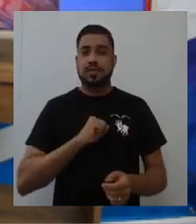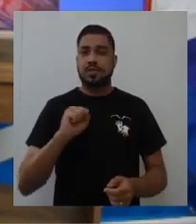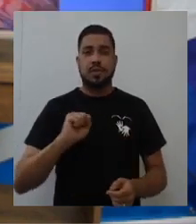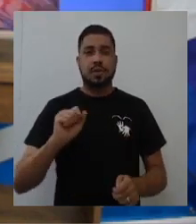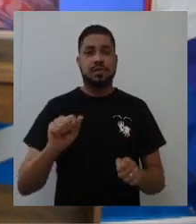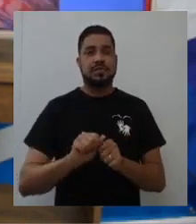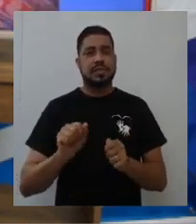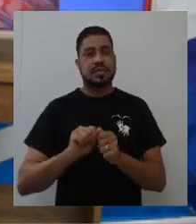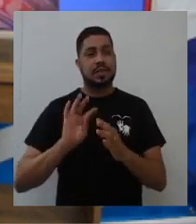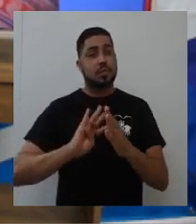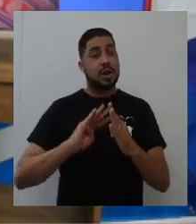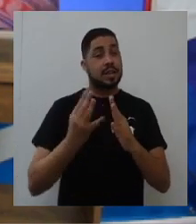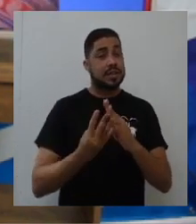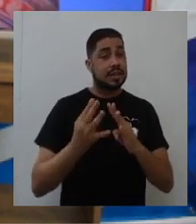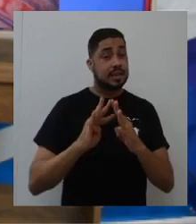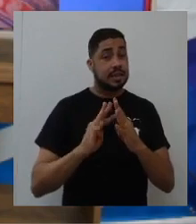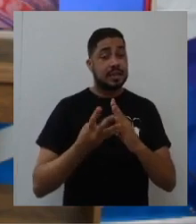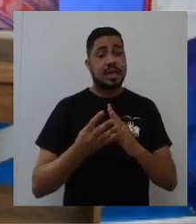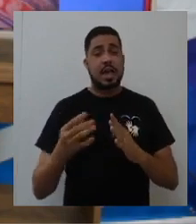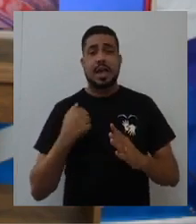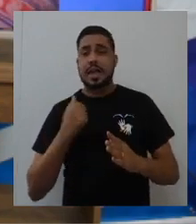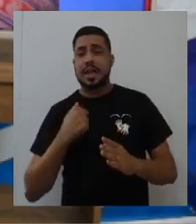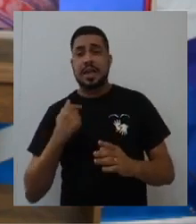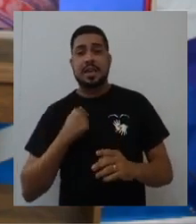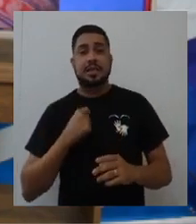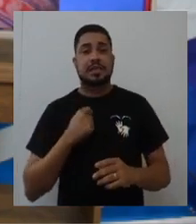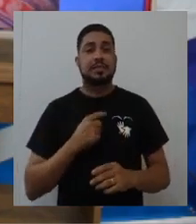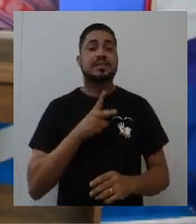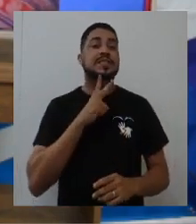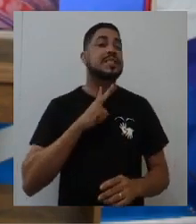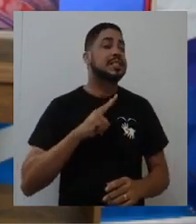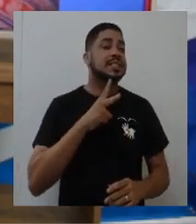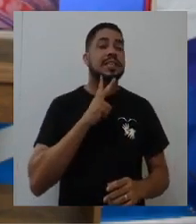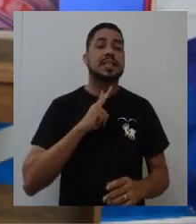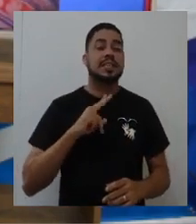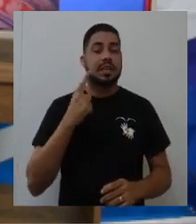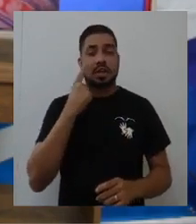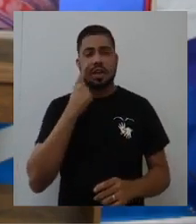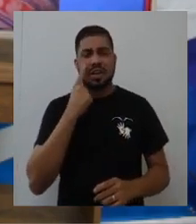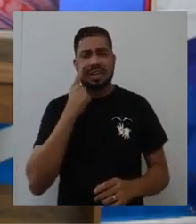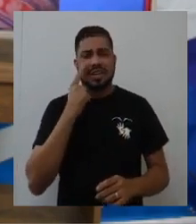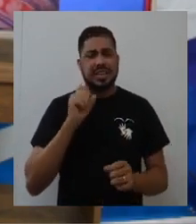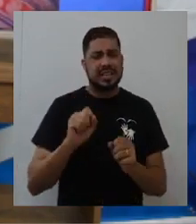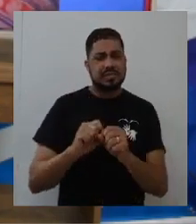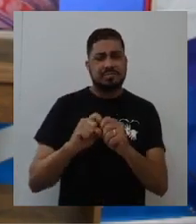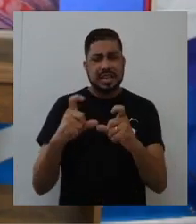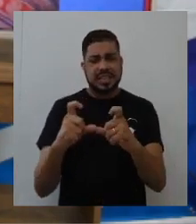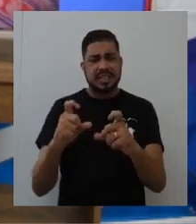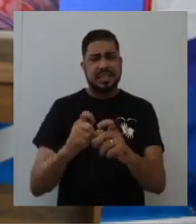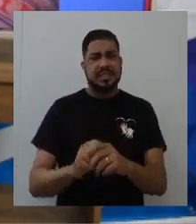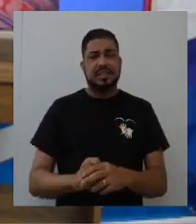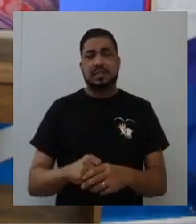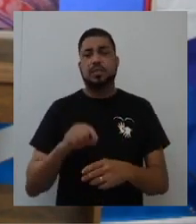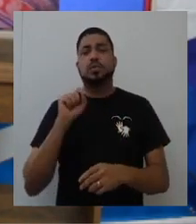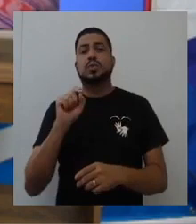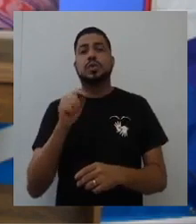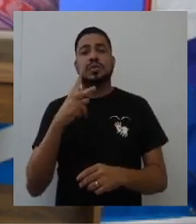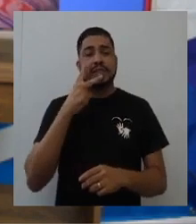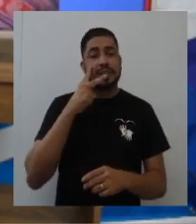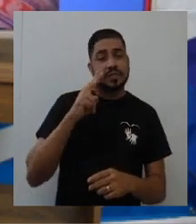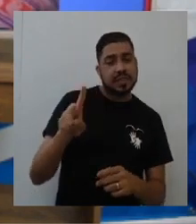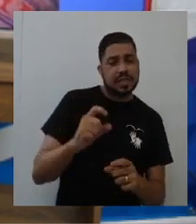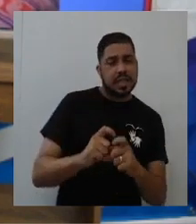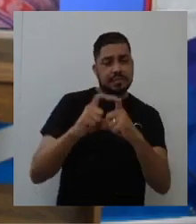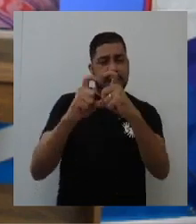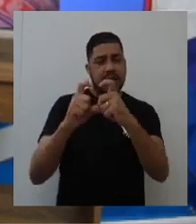quarentena, certo? Eu sou viciada em ficar olhando essas imagenzinhas que aparecem assim, ó. O que é que você vê na